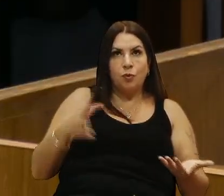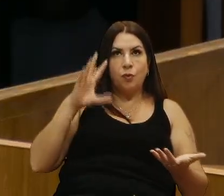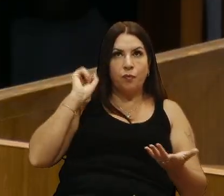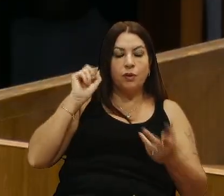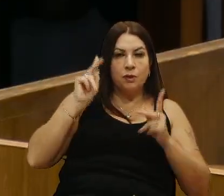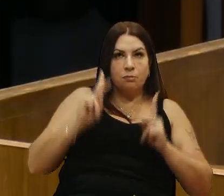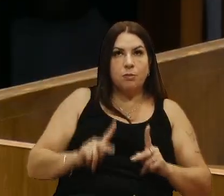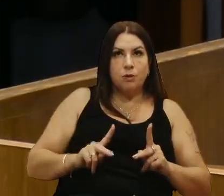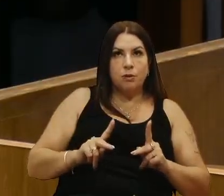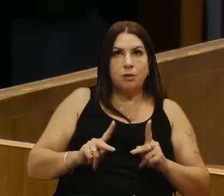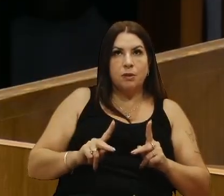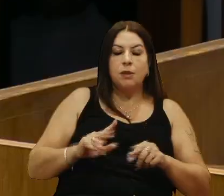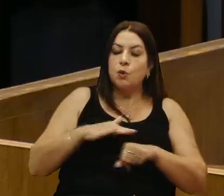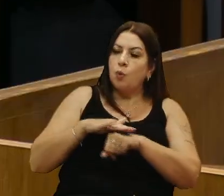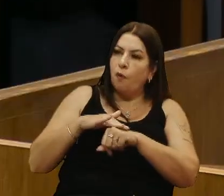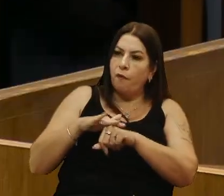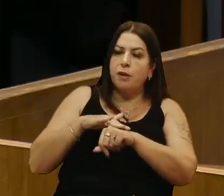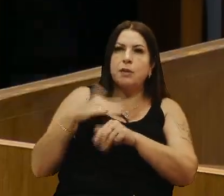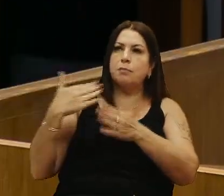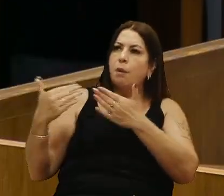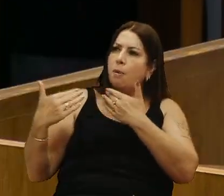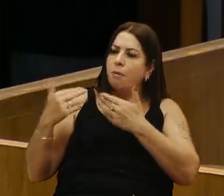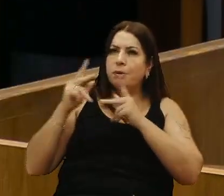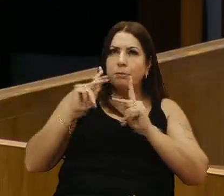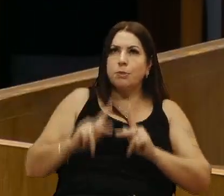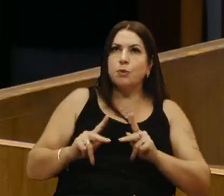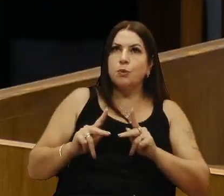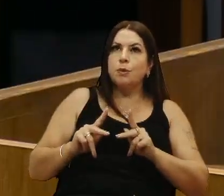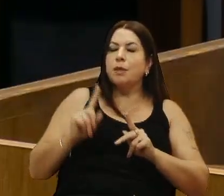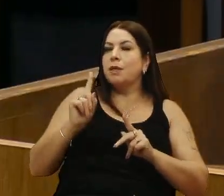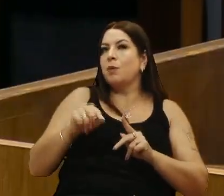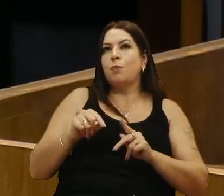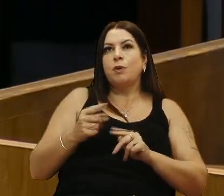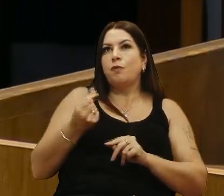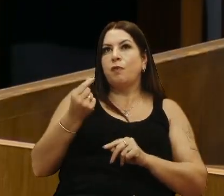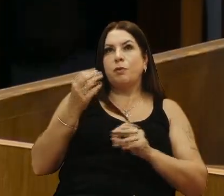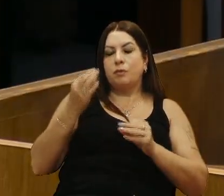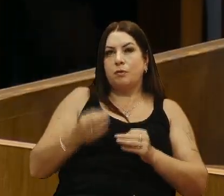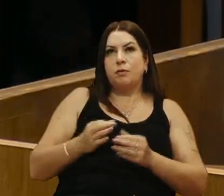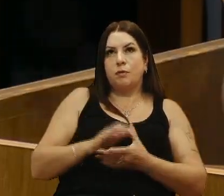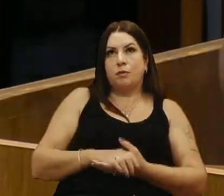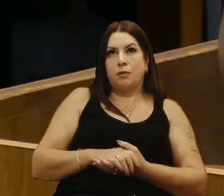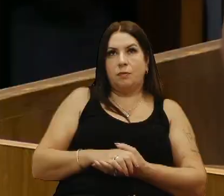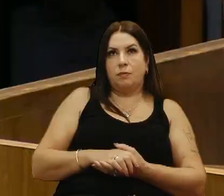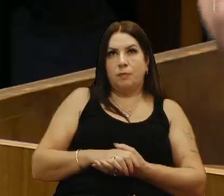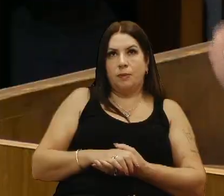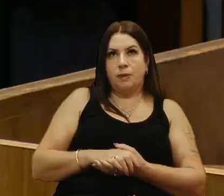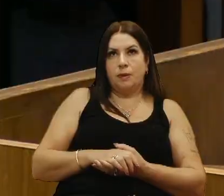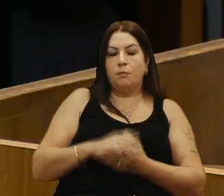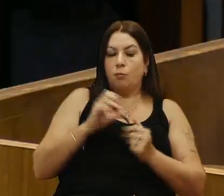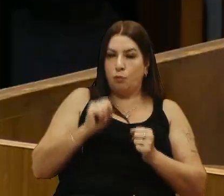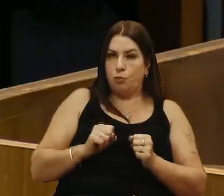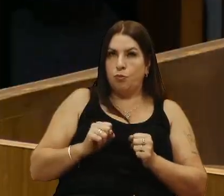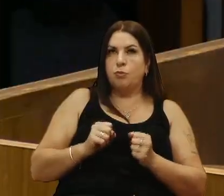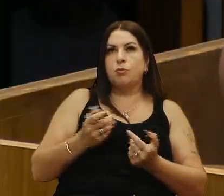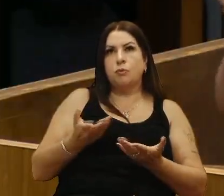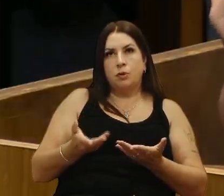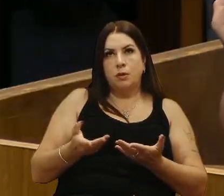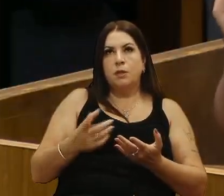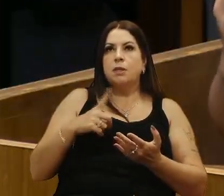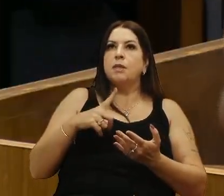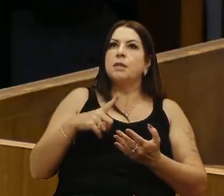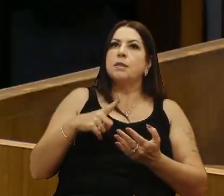as pessoas e conversando com as pessoas, que ele não era o valor adequado. Poderia ter